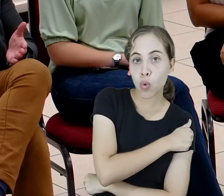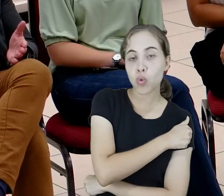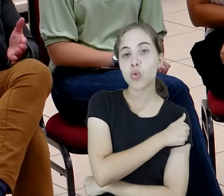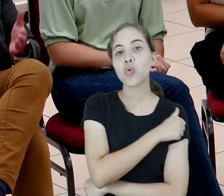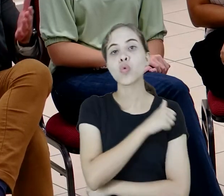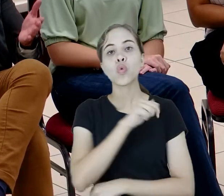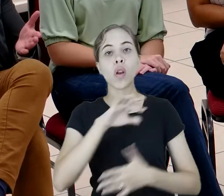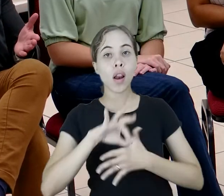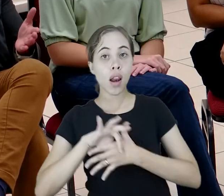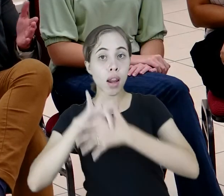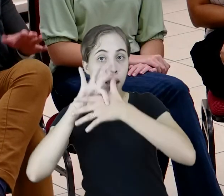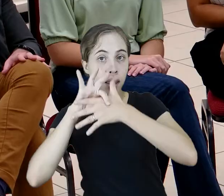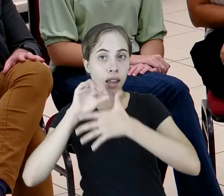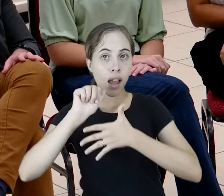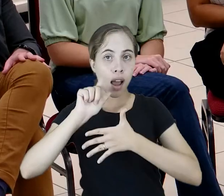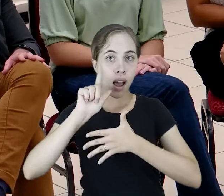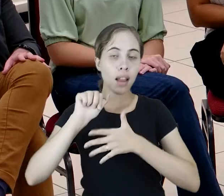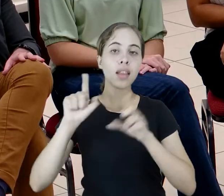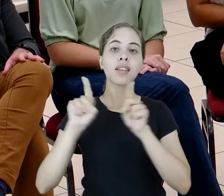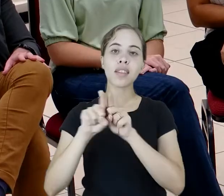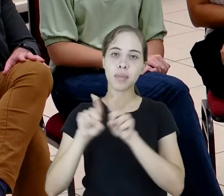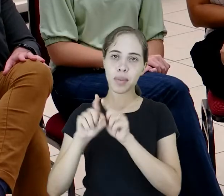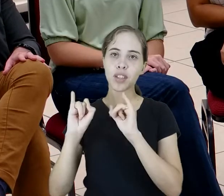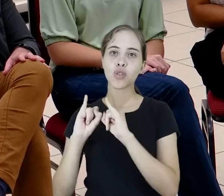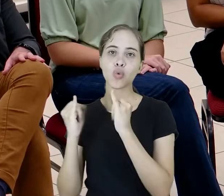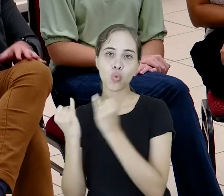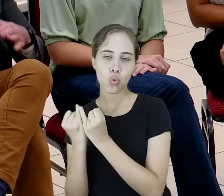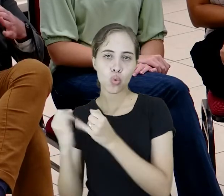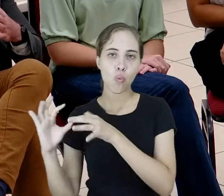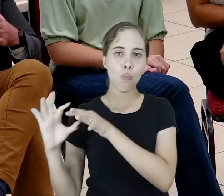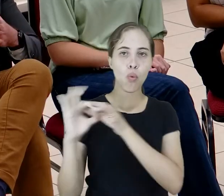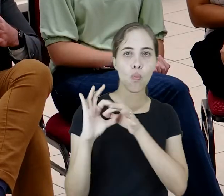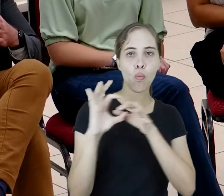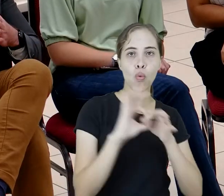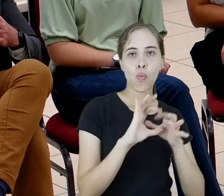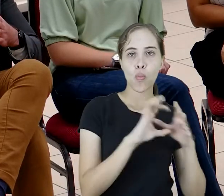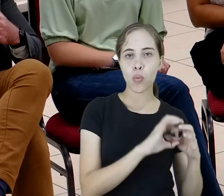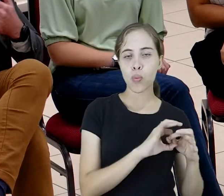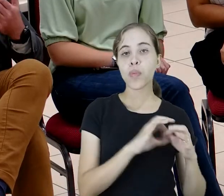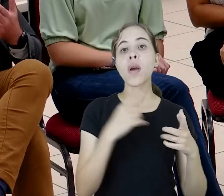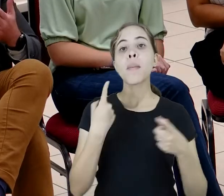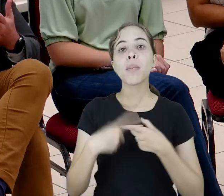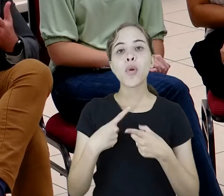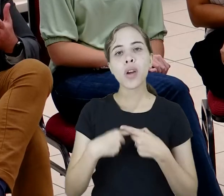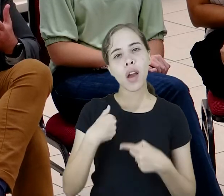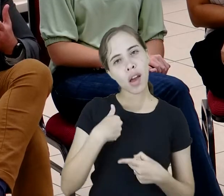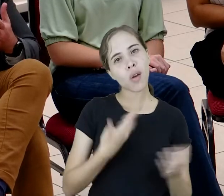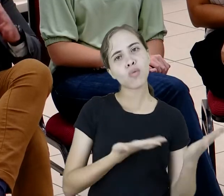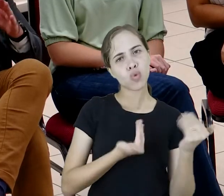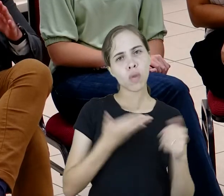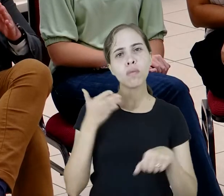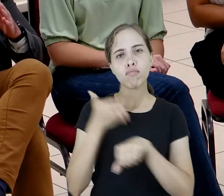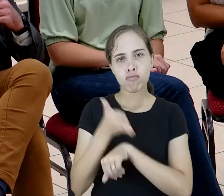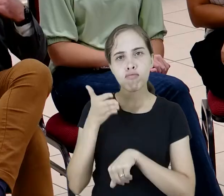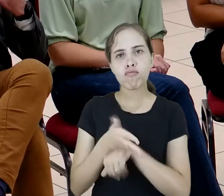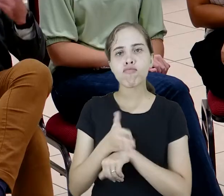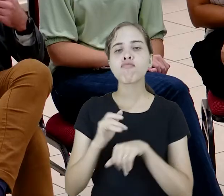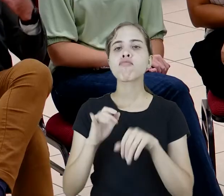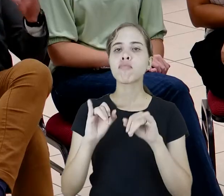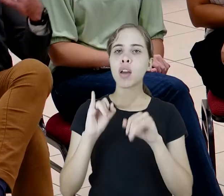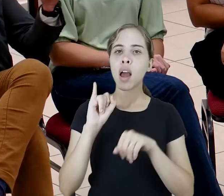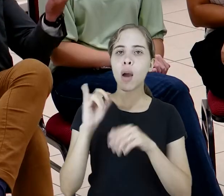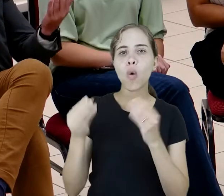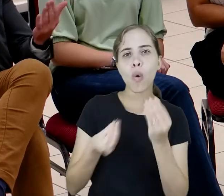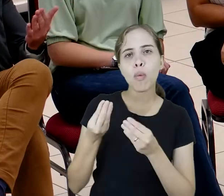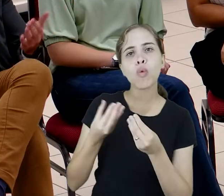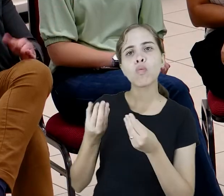liderança da ala e também com o Instituto. Porque eu sempre fui um jovem bem ativo na igreja, porém eu não entendi o motivo pelo